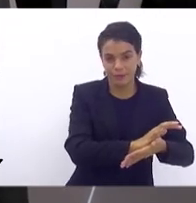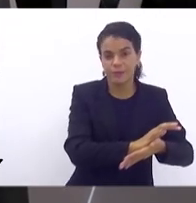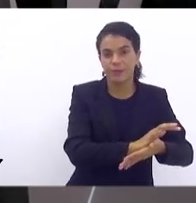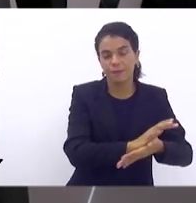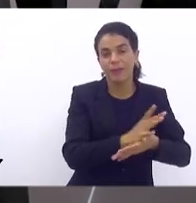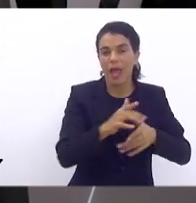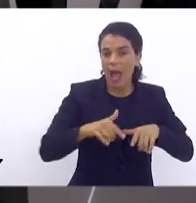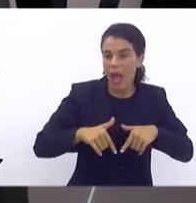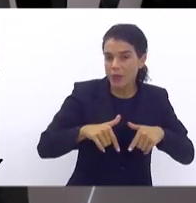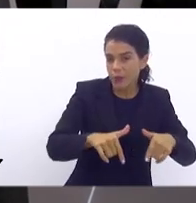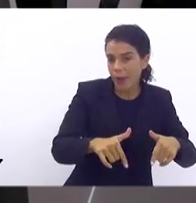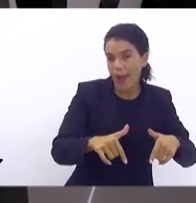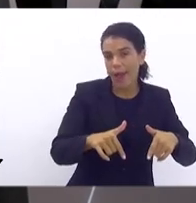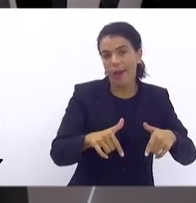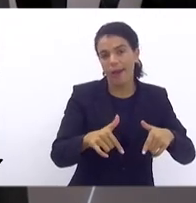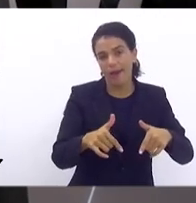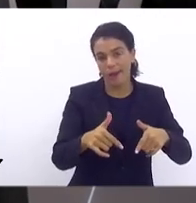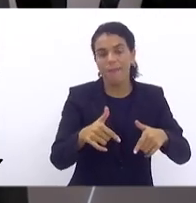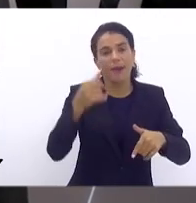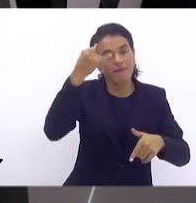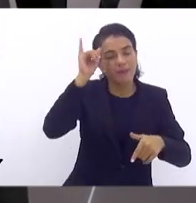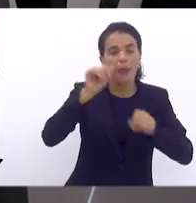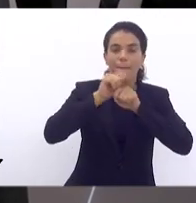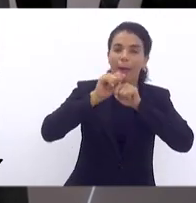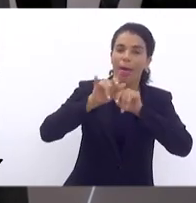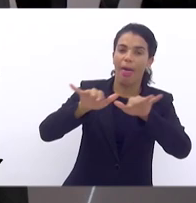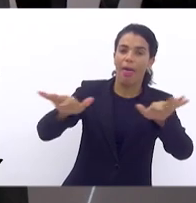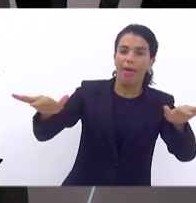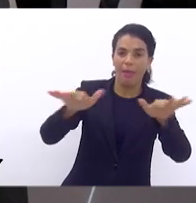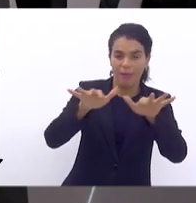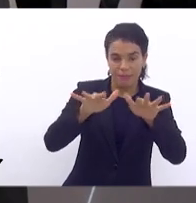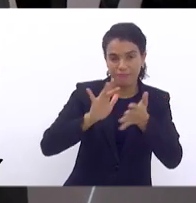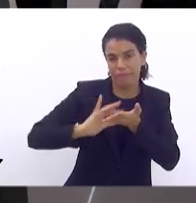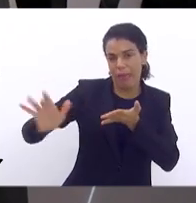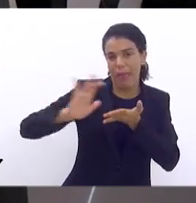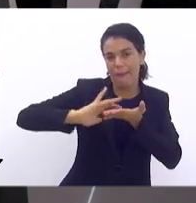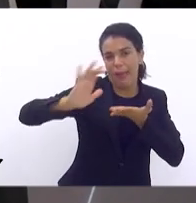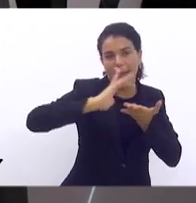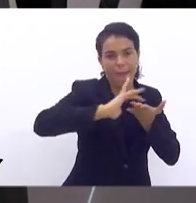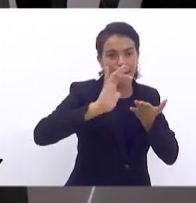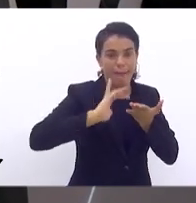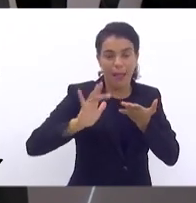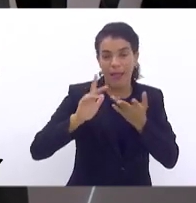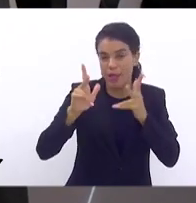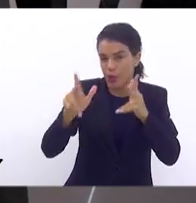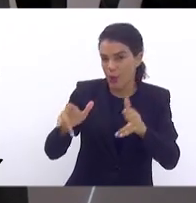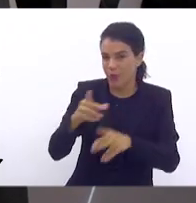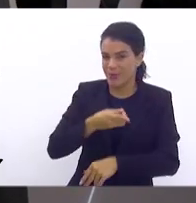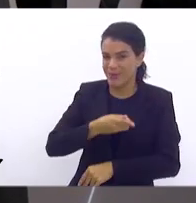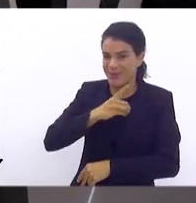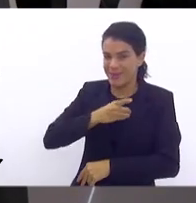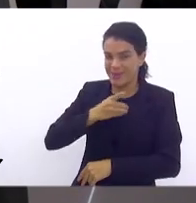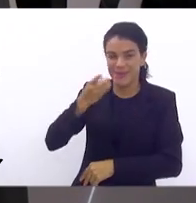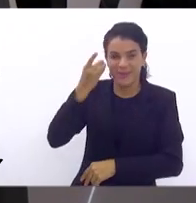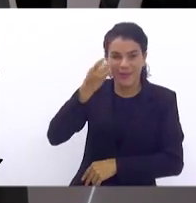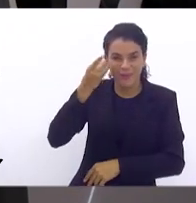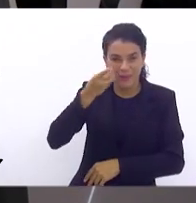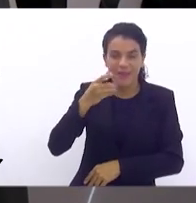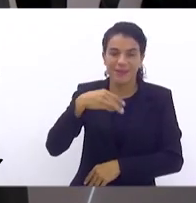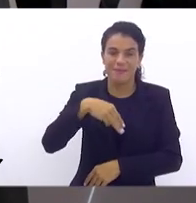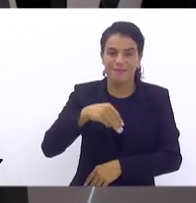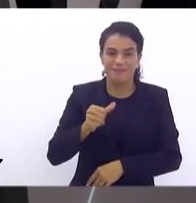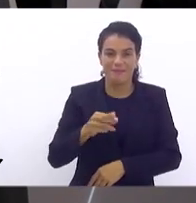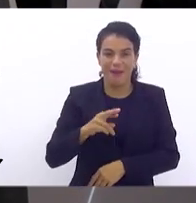atuar para que eles não sejam propagados né e é exatamente o que é deputada Marta Rocha também falou